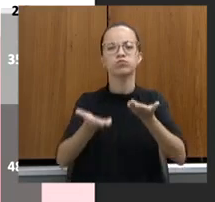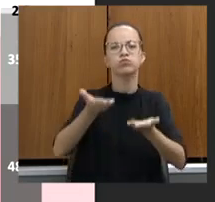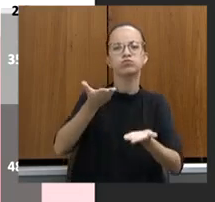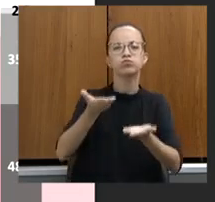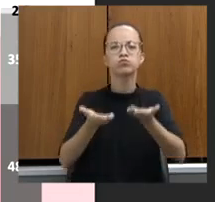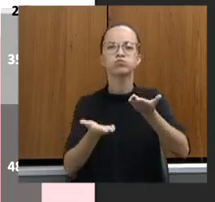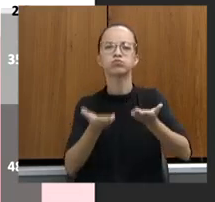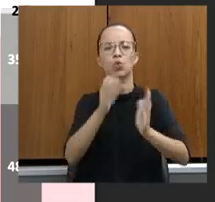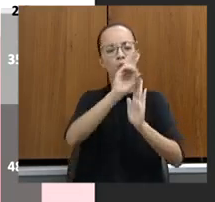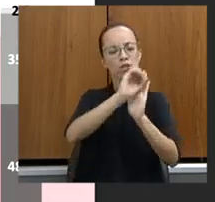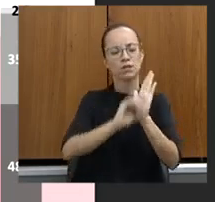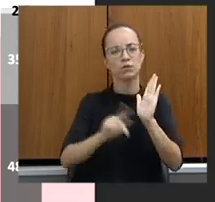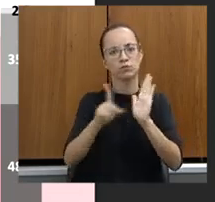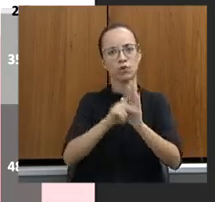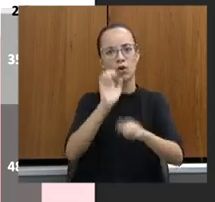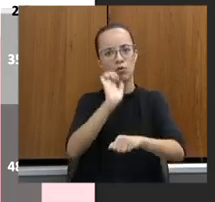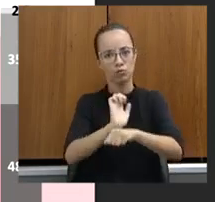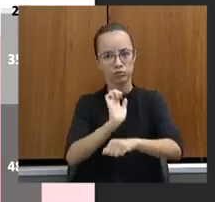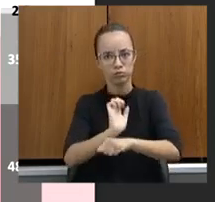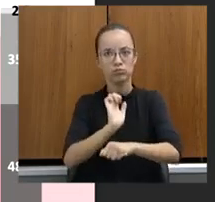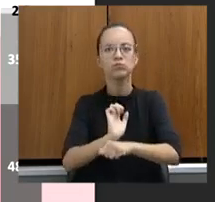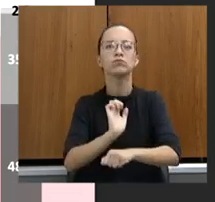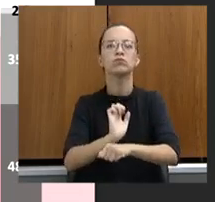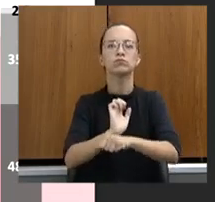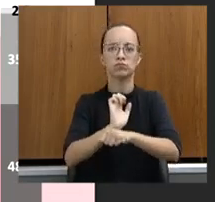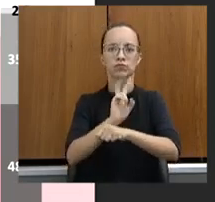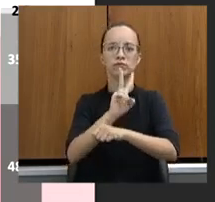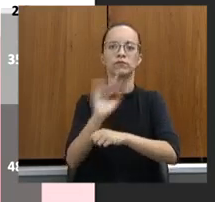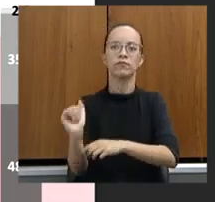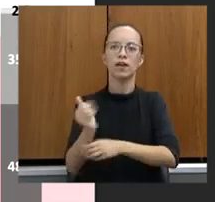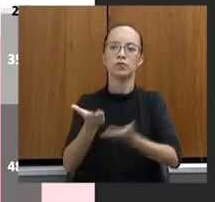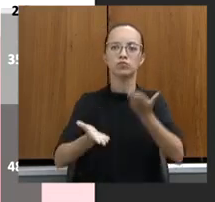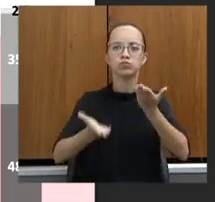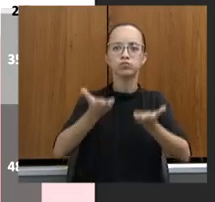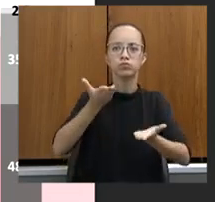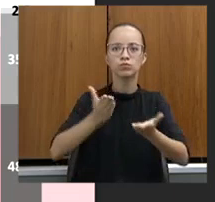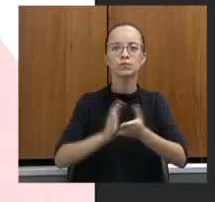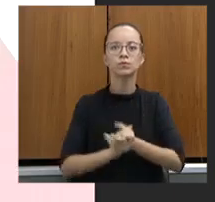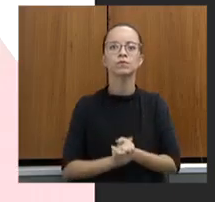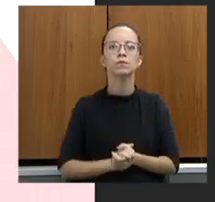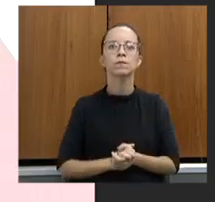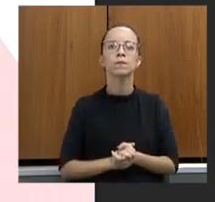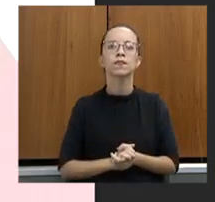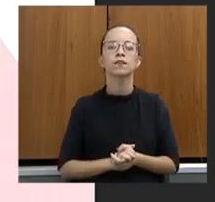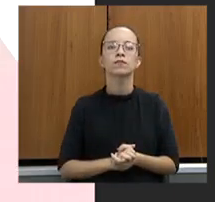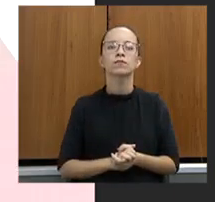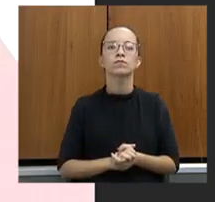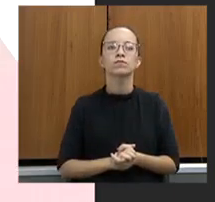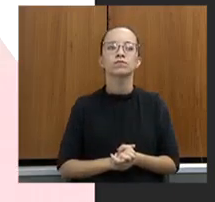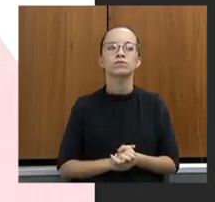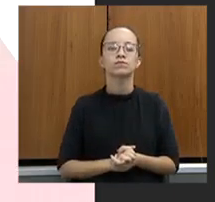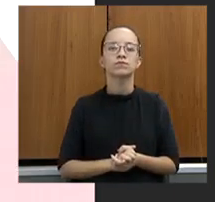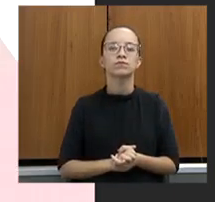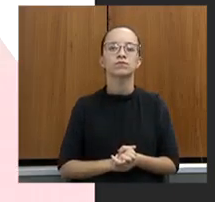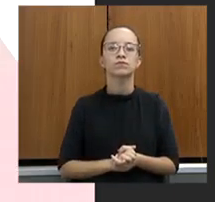no lançamento do estado na execução orçamentária do Estado próximo por favor